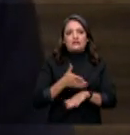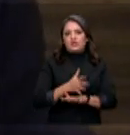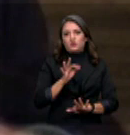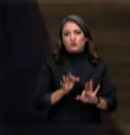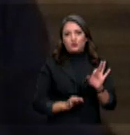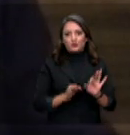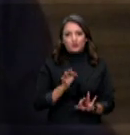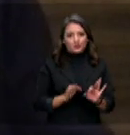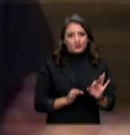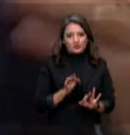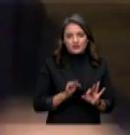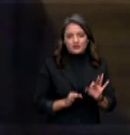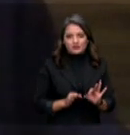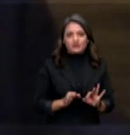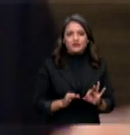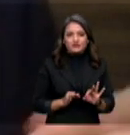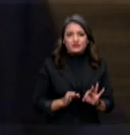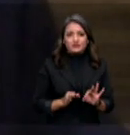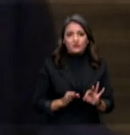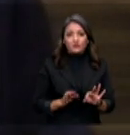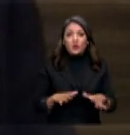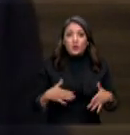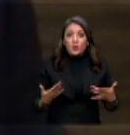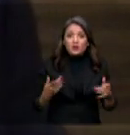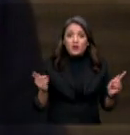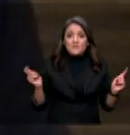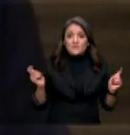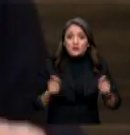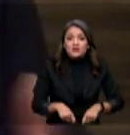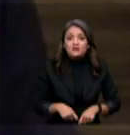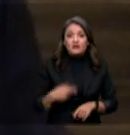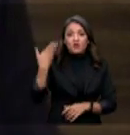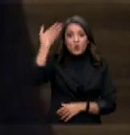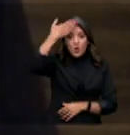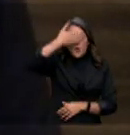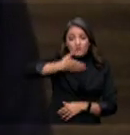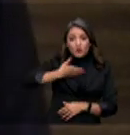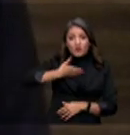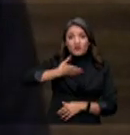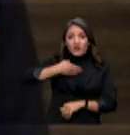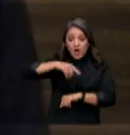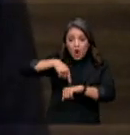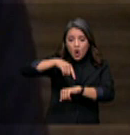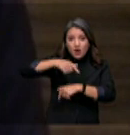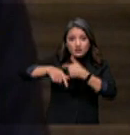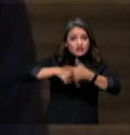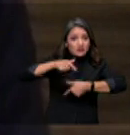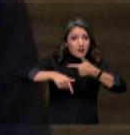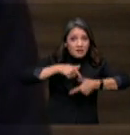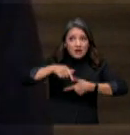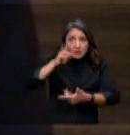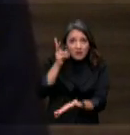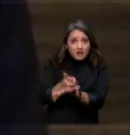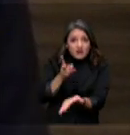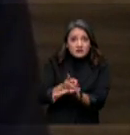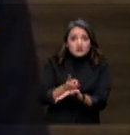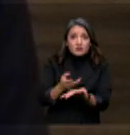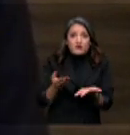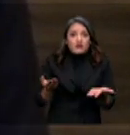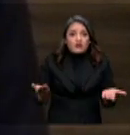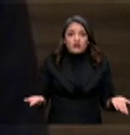justiça nas situações em que seja possível comprovar a jornada de trabalho efetivamente trabalhada. Senão é